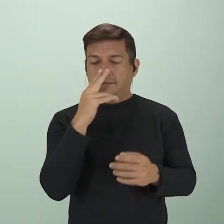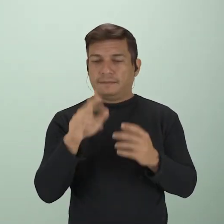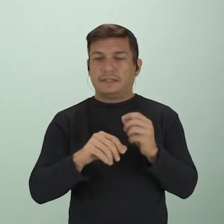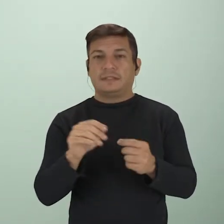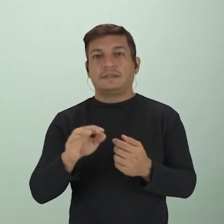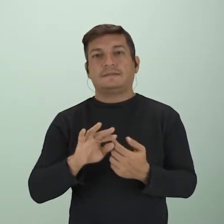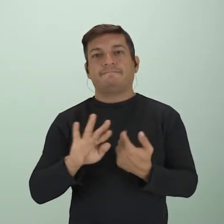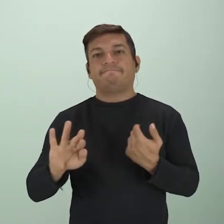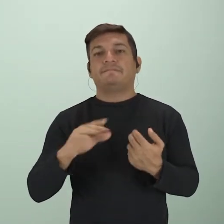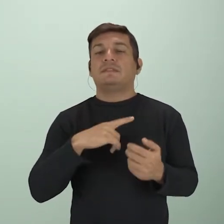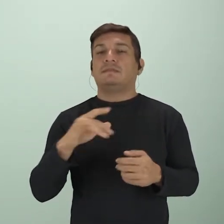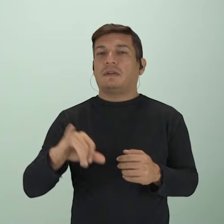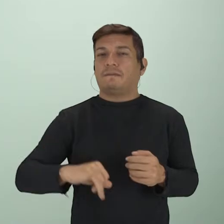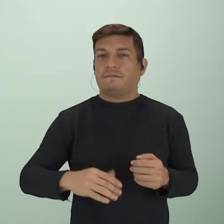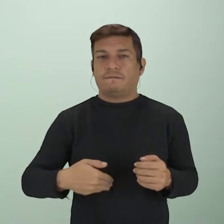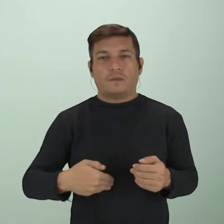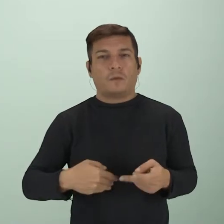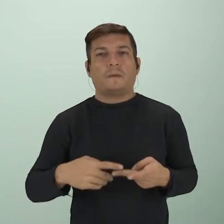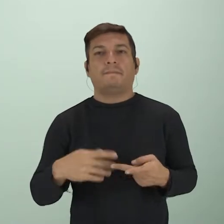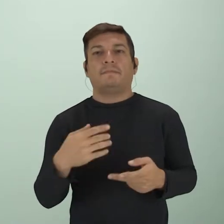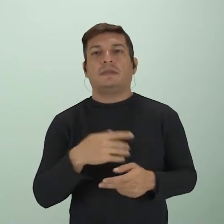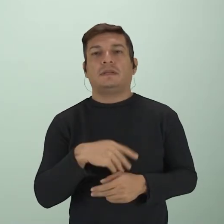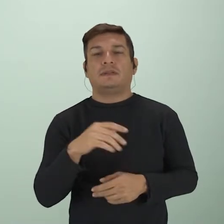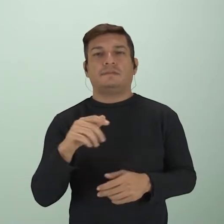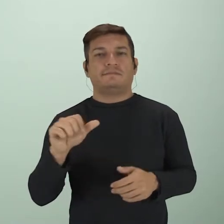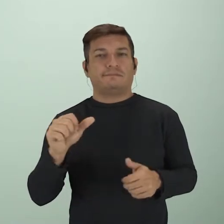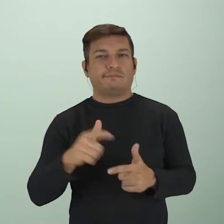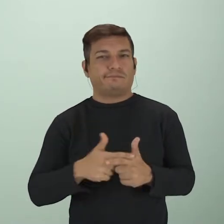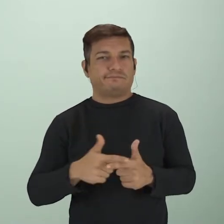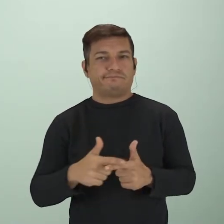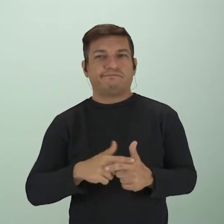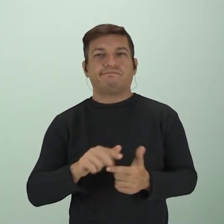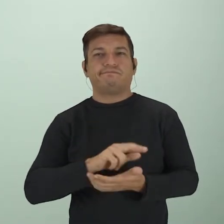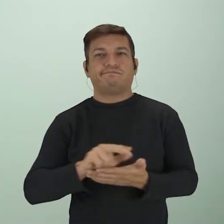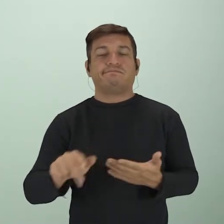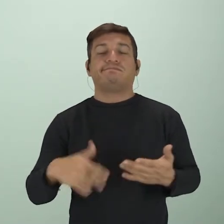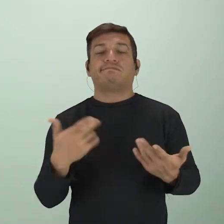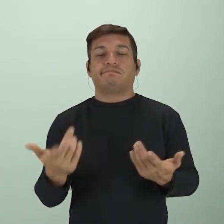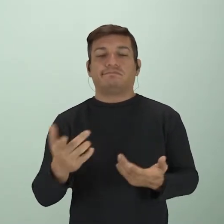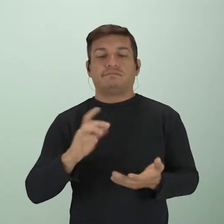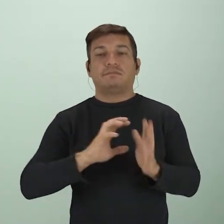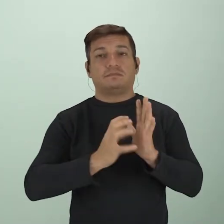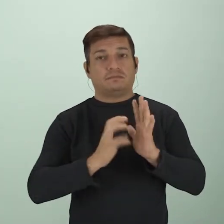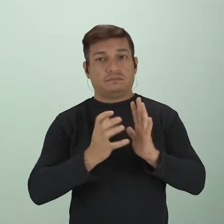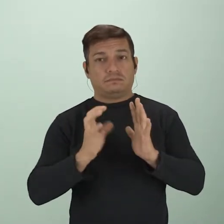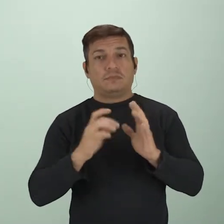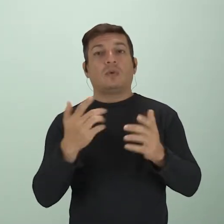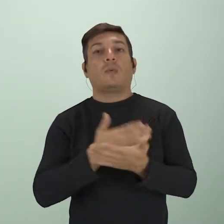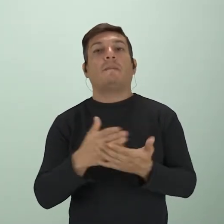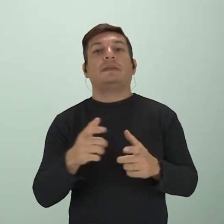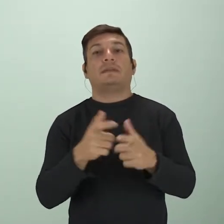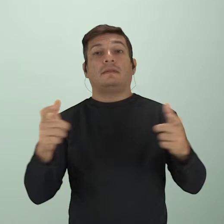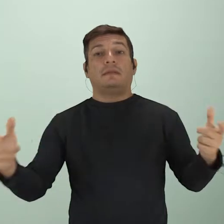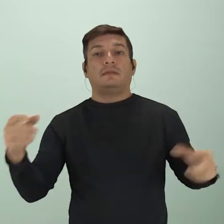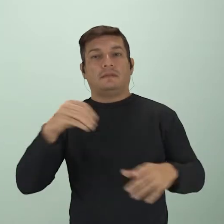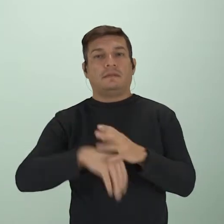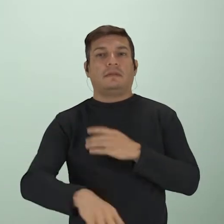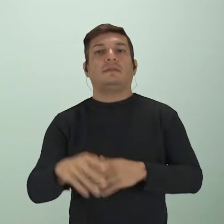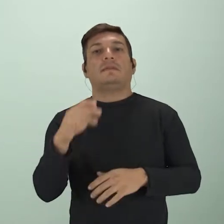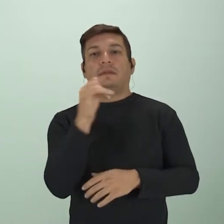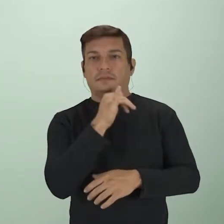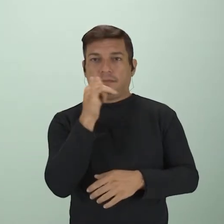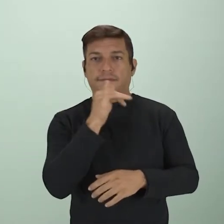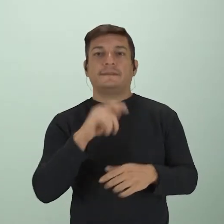questão da fome, da miséria, né, o que acontece? O Partido Comunista começa a crescer dentro da Itália. Então,